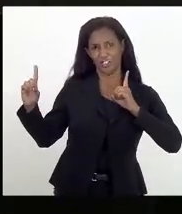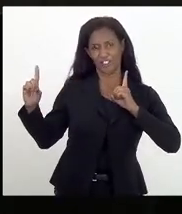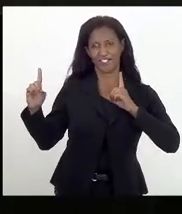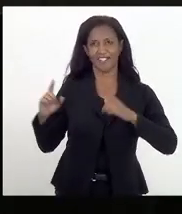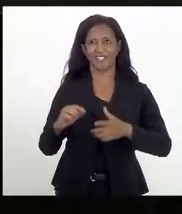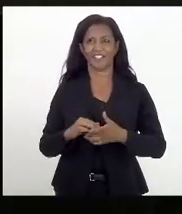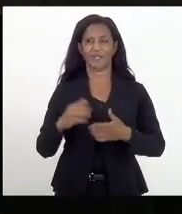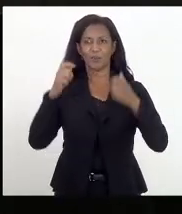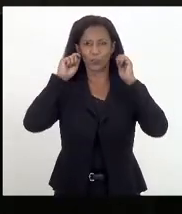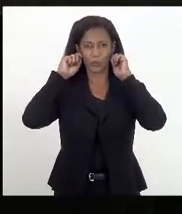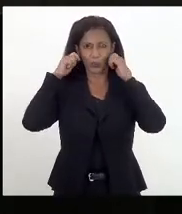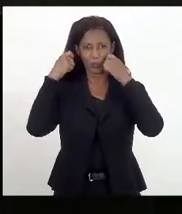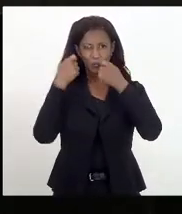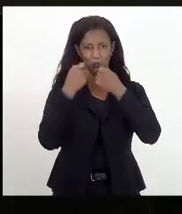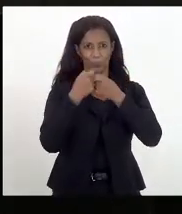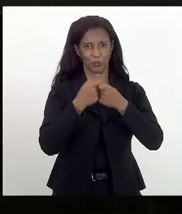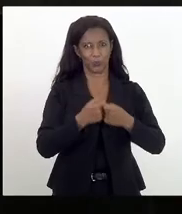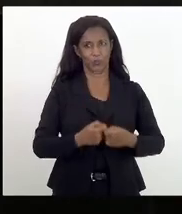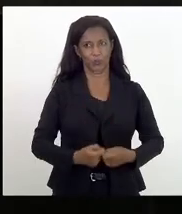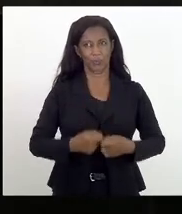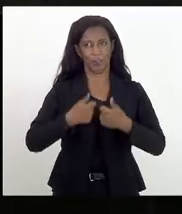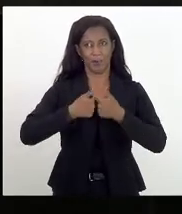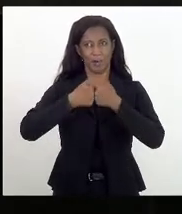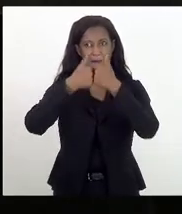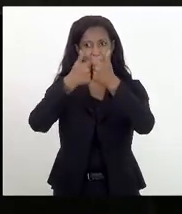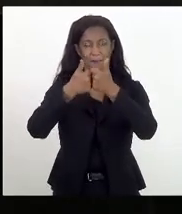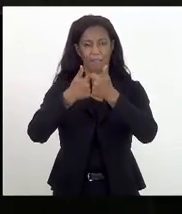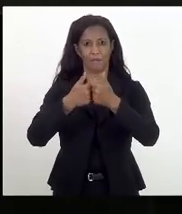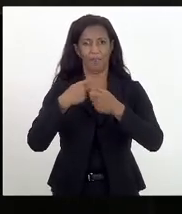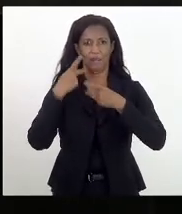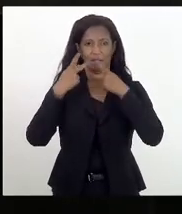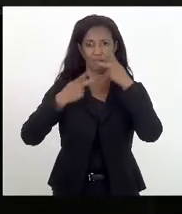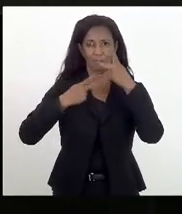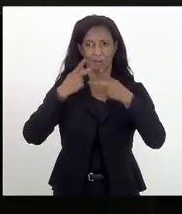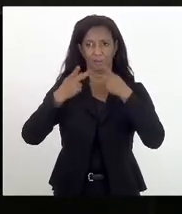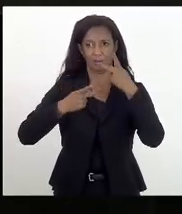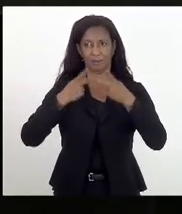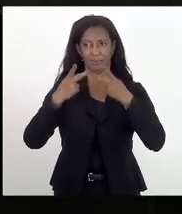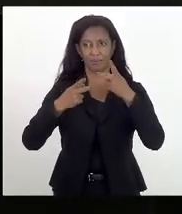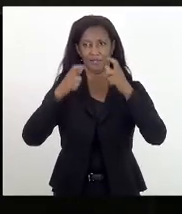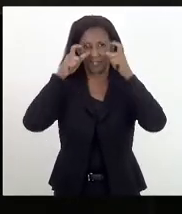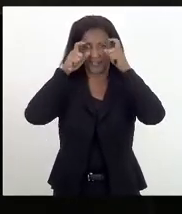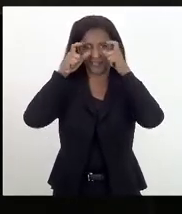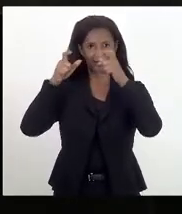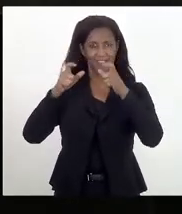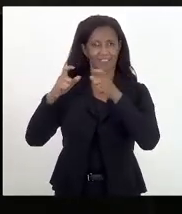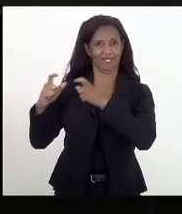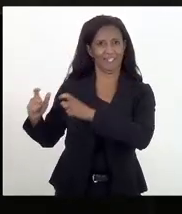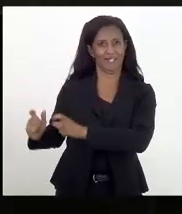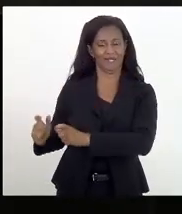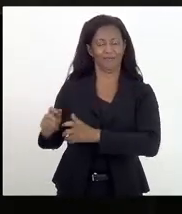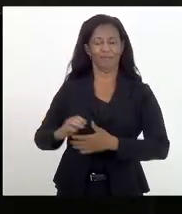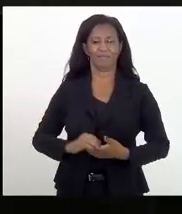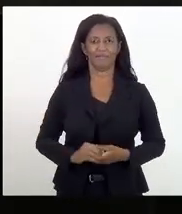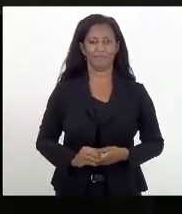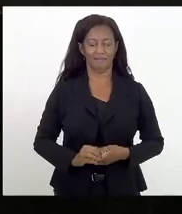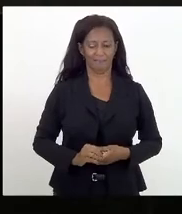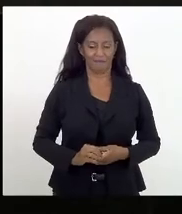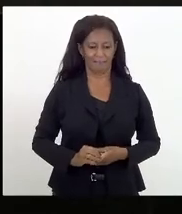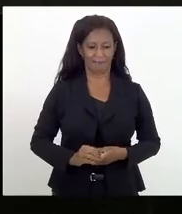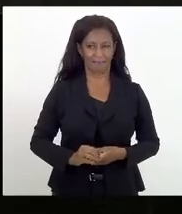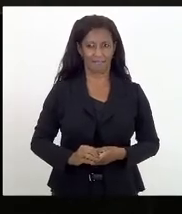encontro retira a máscara apenas que melhora para a dicção e os óculos e o Pati acho que era